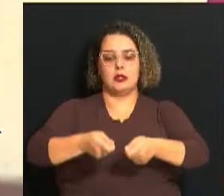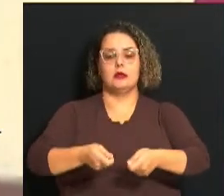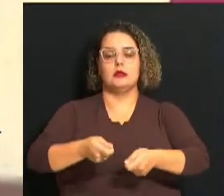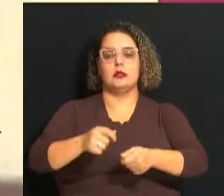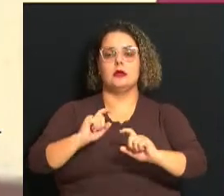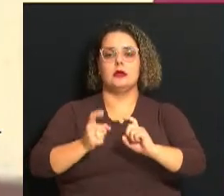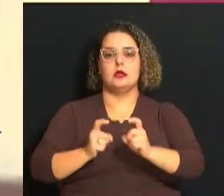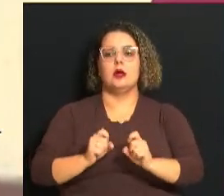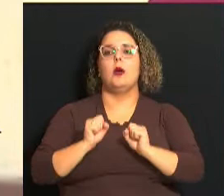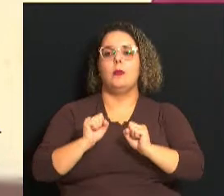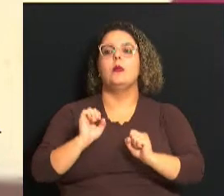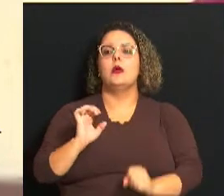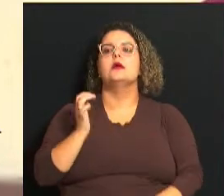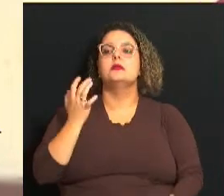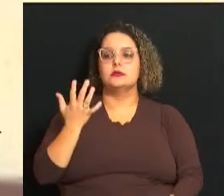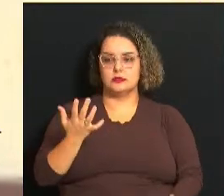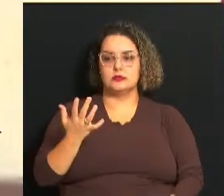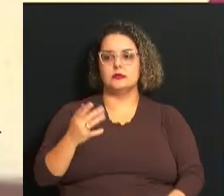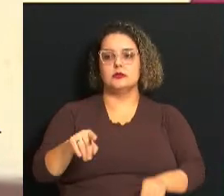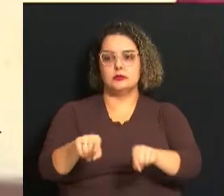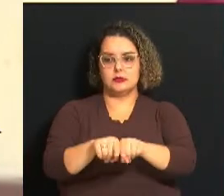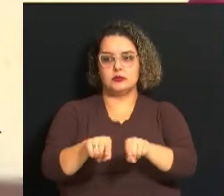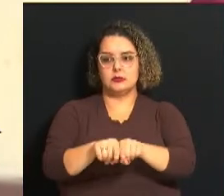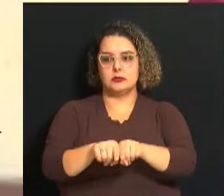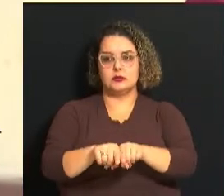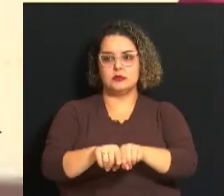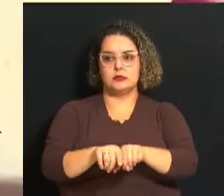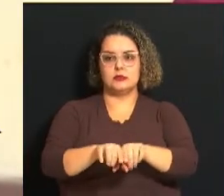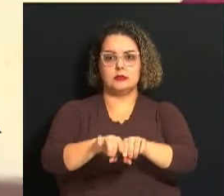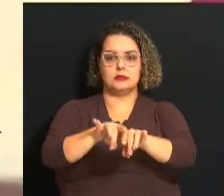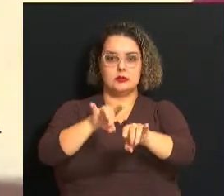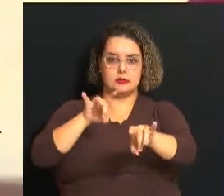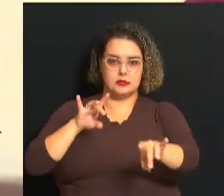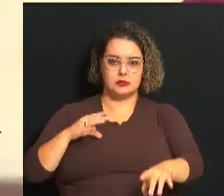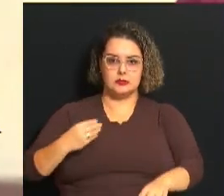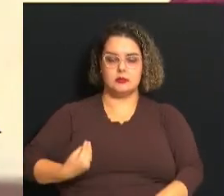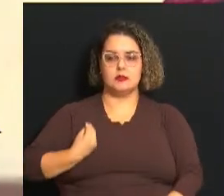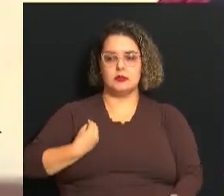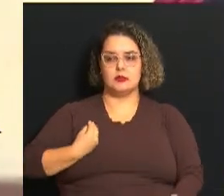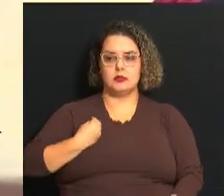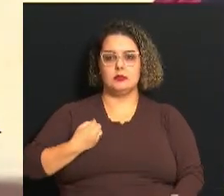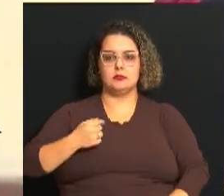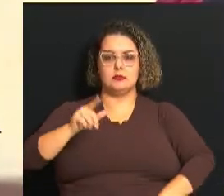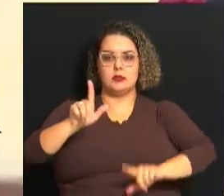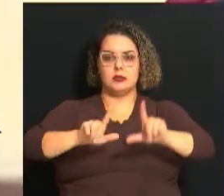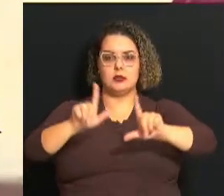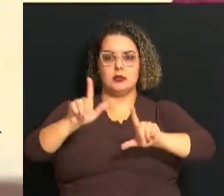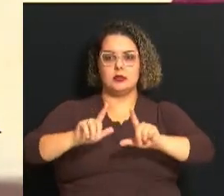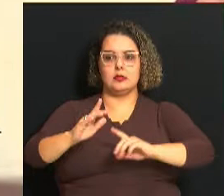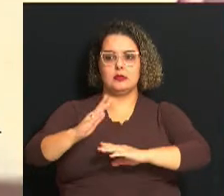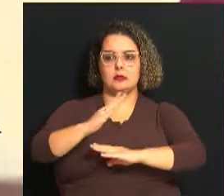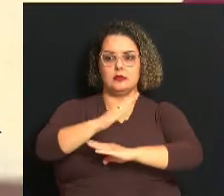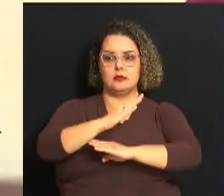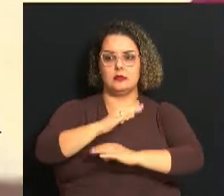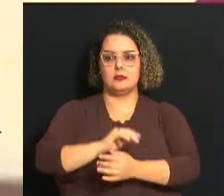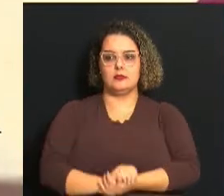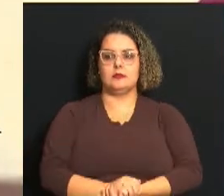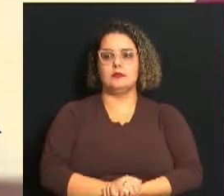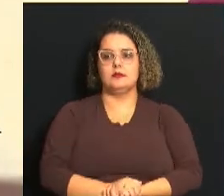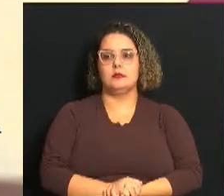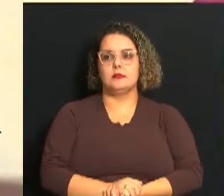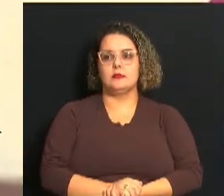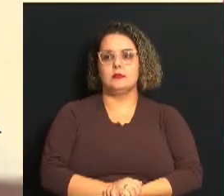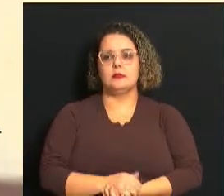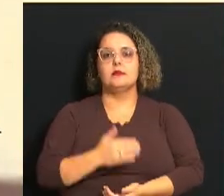possa estar acontecendo inclusive possa estar sendo transmitida pela TV Câmara Qualquer coisa a gente também pede para que